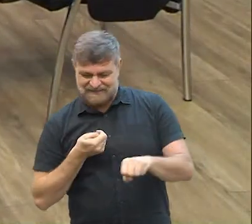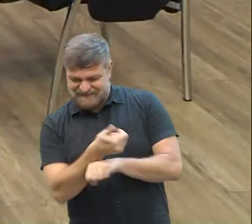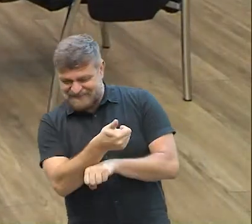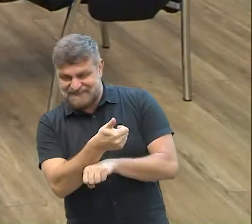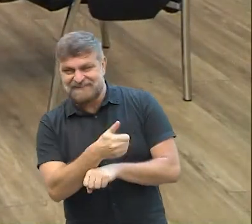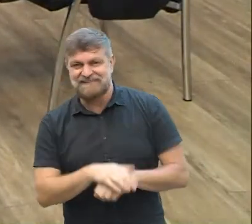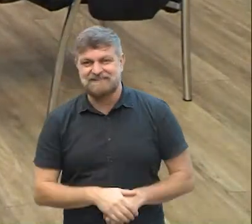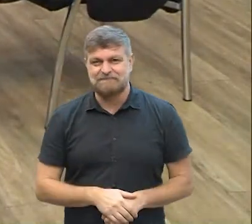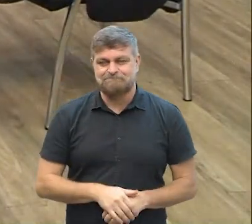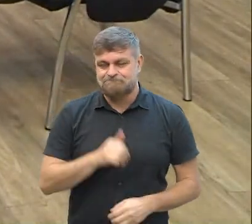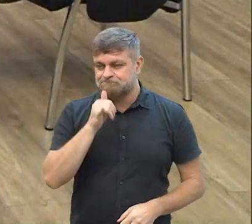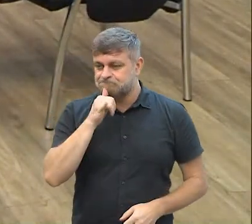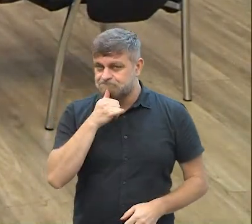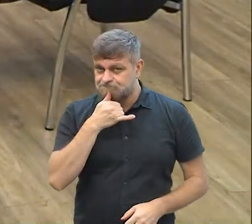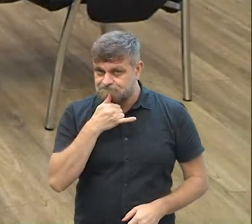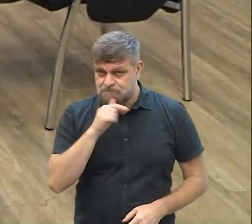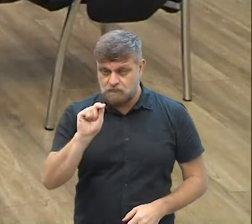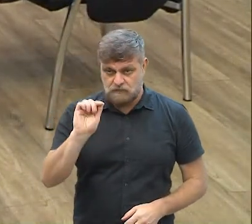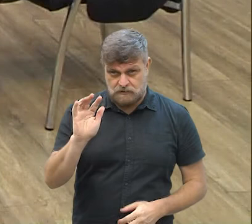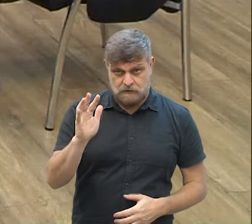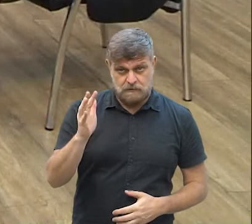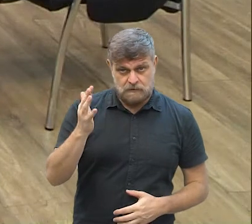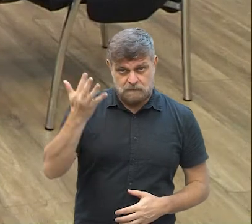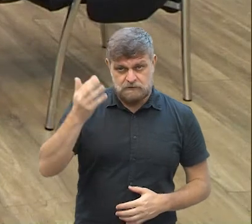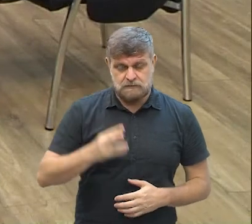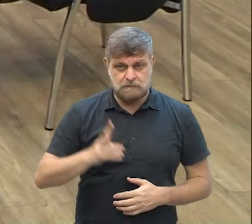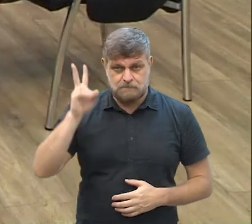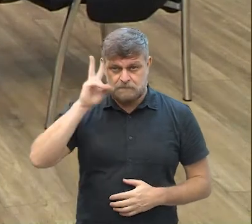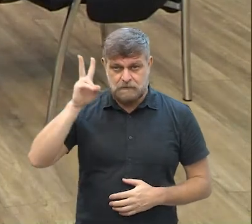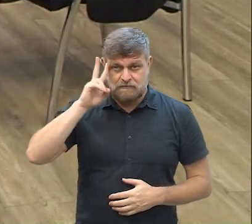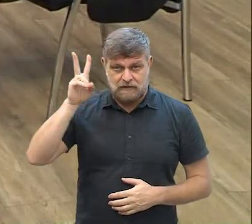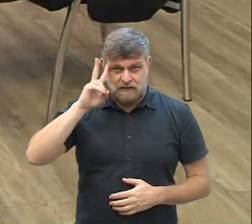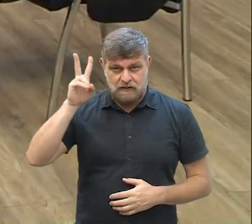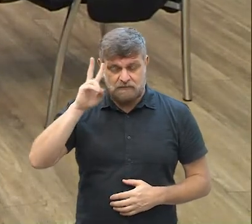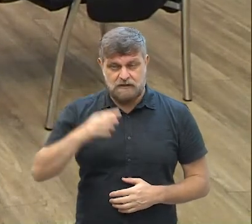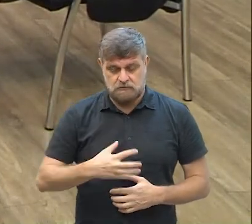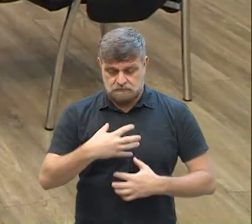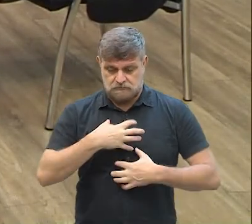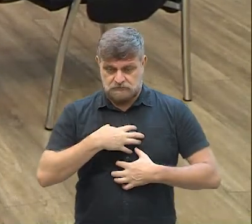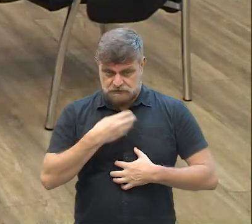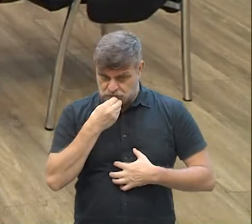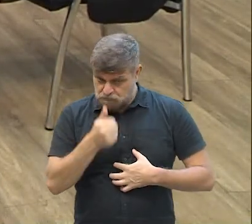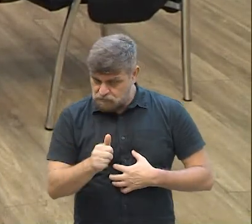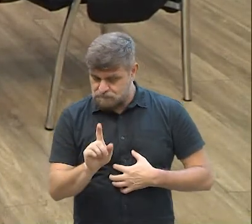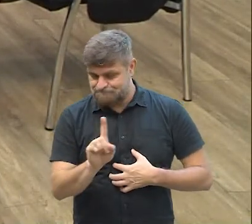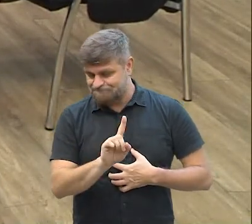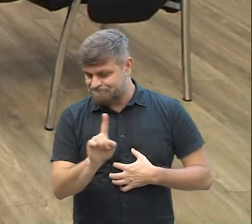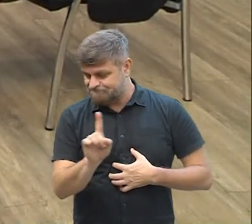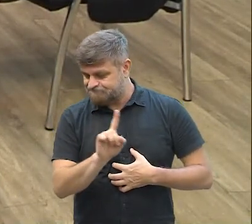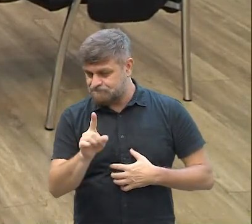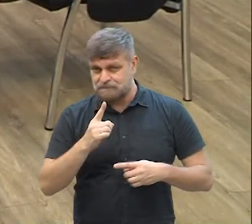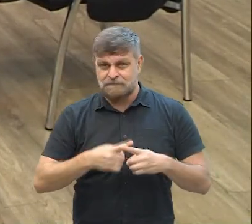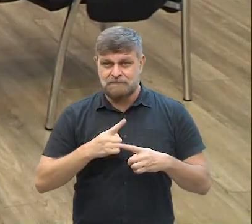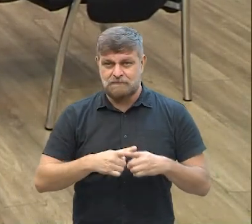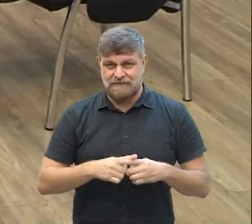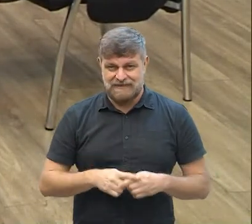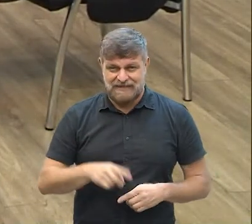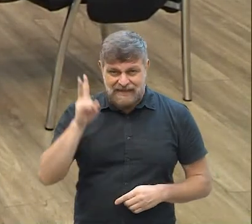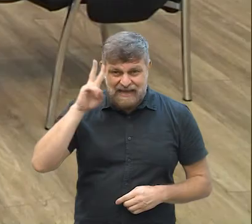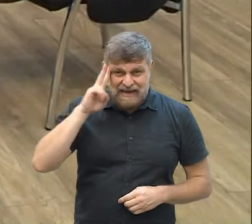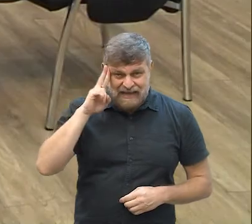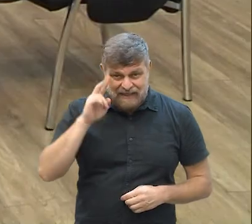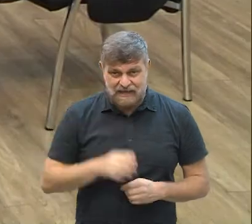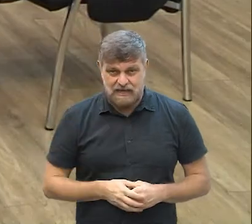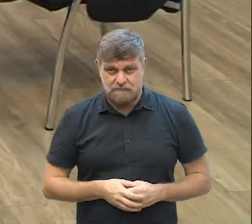em off aqui, que infelizmente não é um fato, né, que a gente lembre de uma forma assim muito boa, né? Tá. Porque foi a morte do